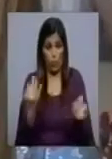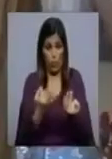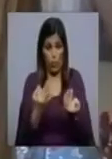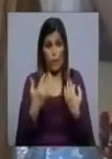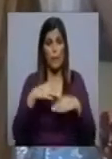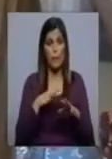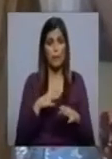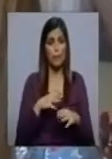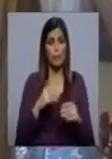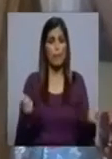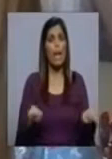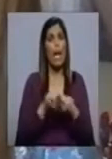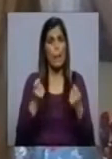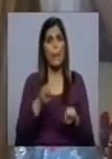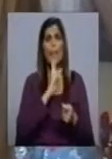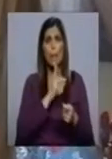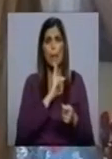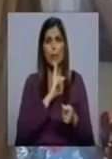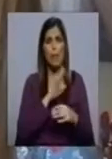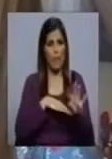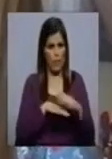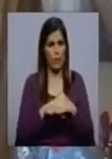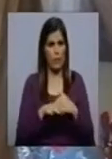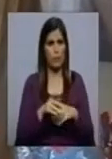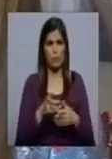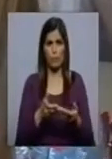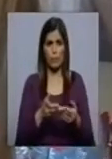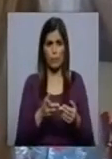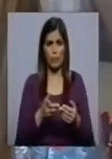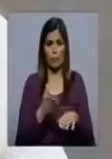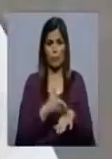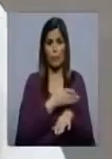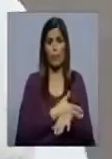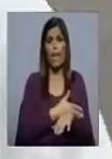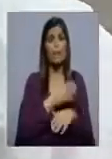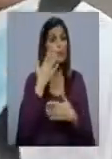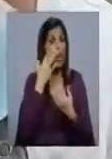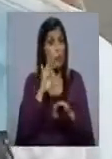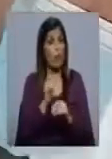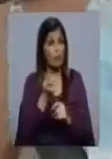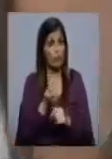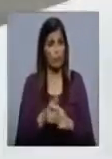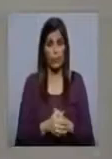a campanha de páscoa ainda conseguiu ser feita com com uma certa normalidade